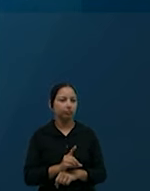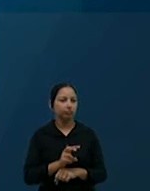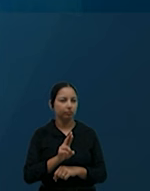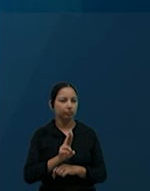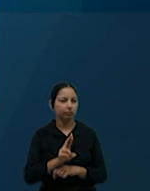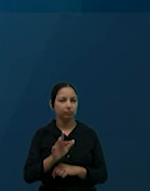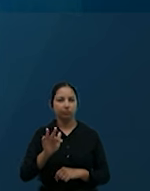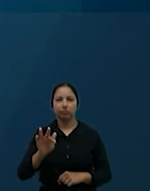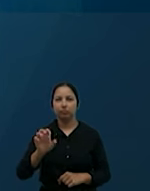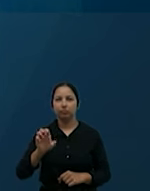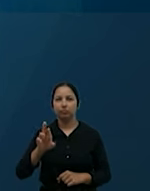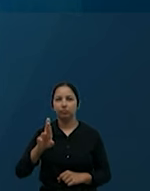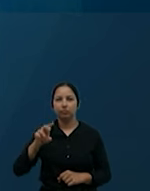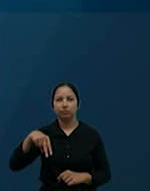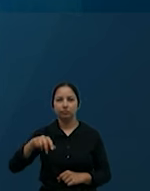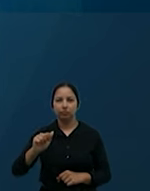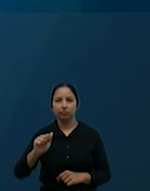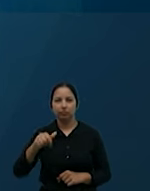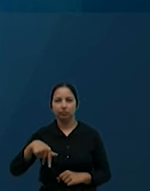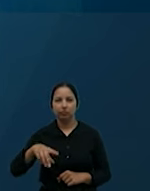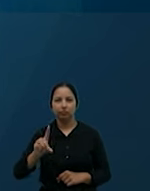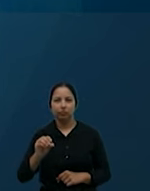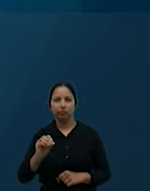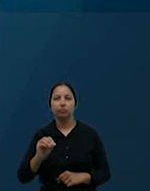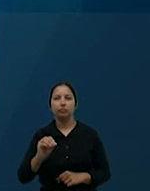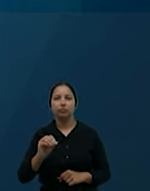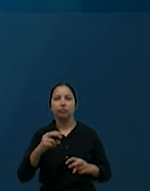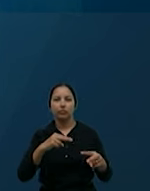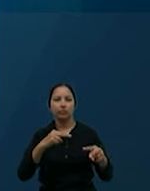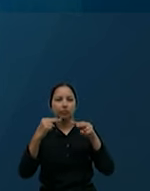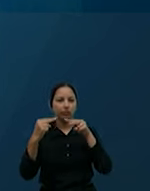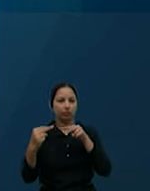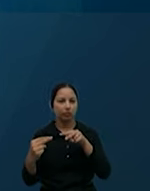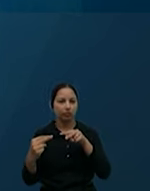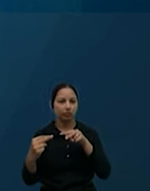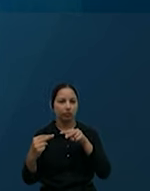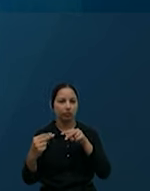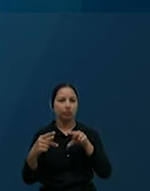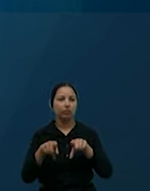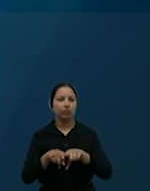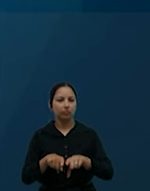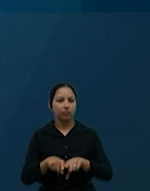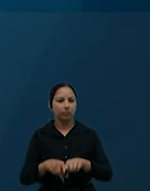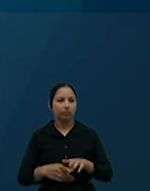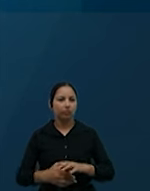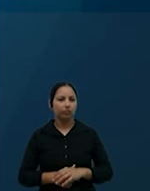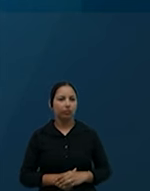parte recorrida, em videoconferência, está aqui também. Não autorizaram ainda.